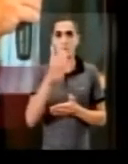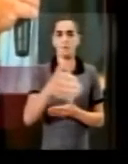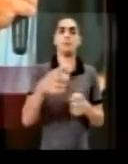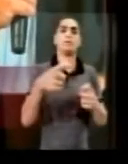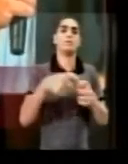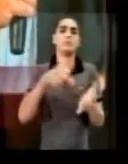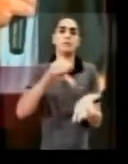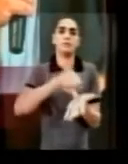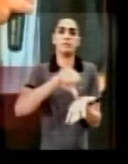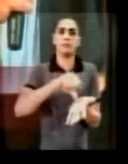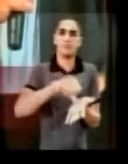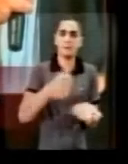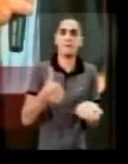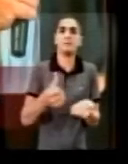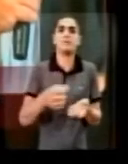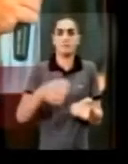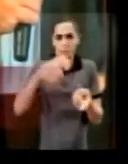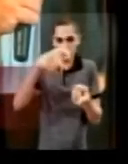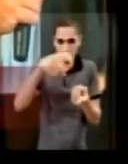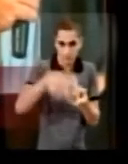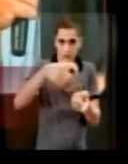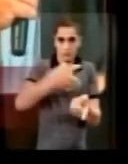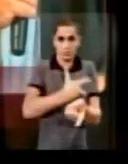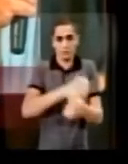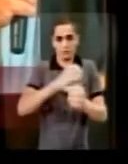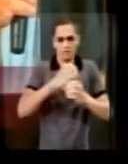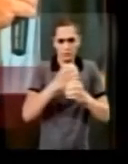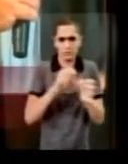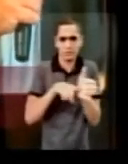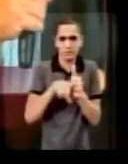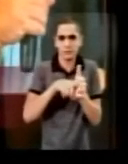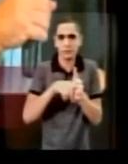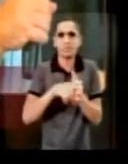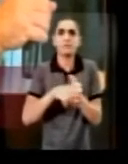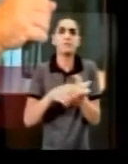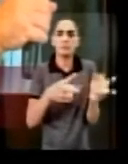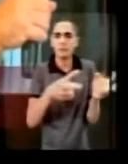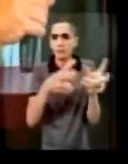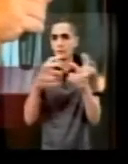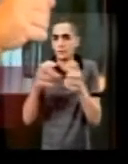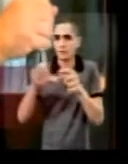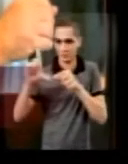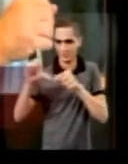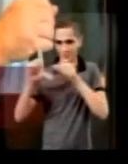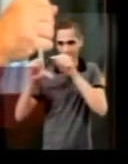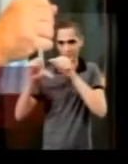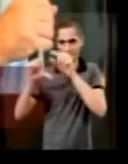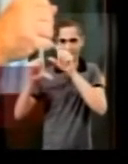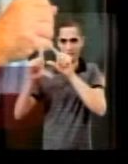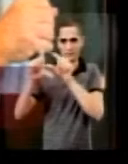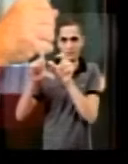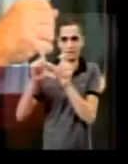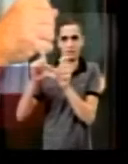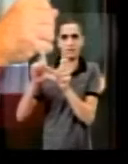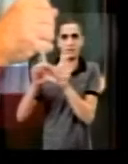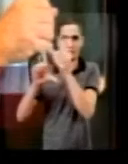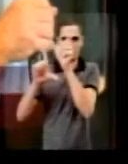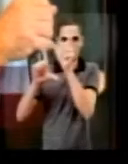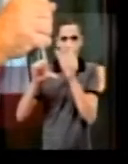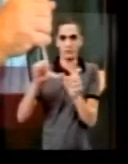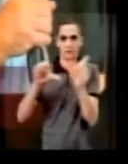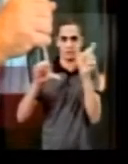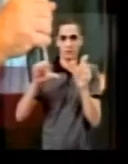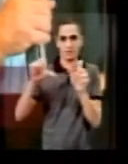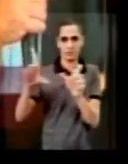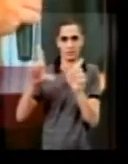Nós dando uma olhada nos dois gráficos, nós vamos ver que esse que está em azul claro,